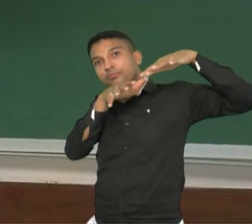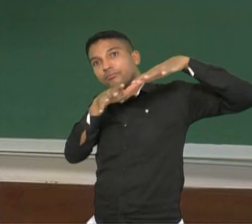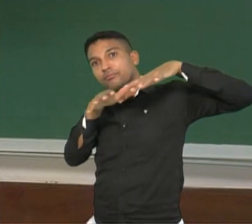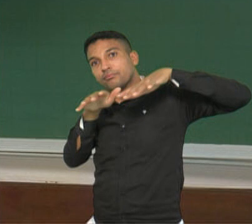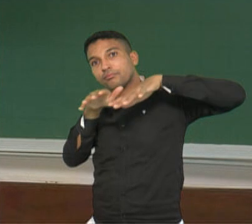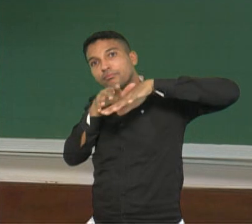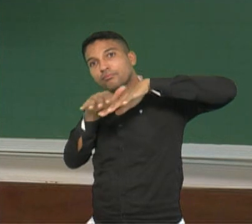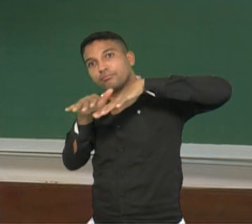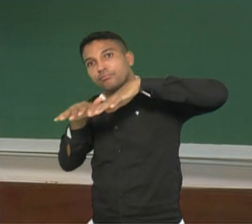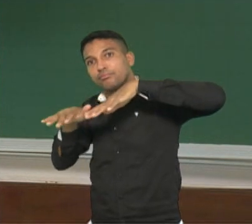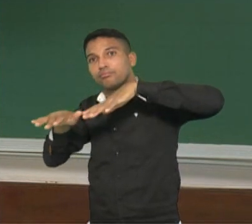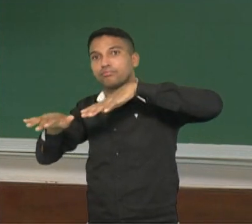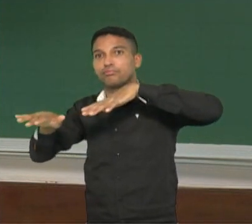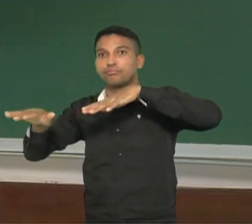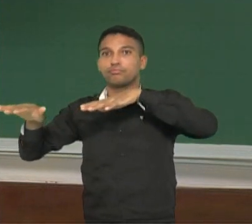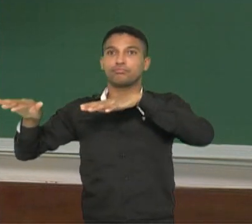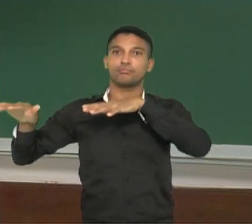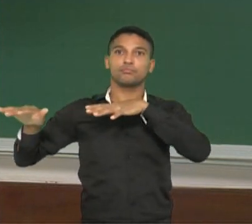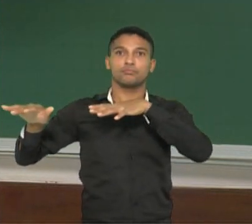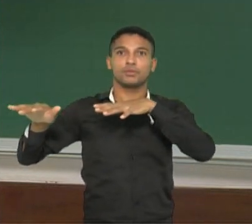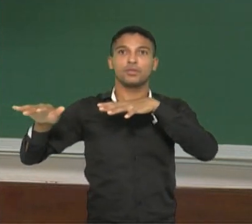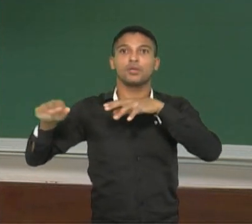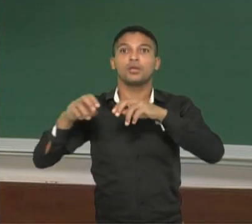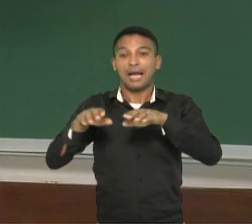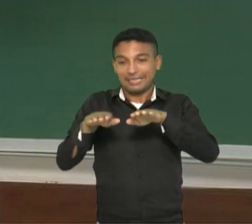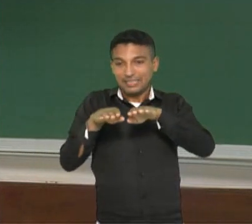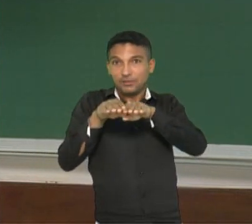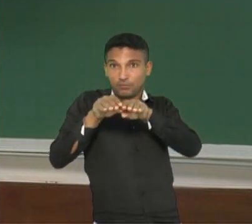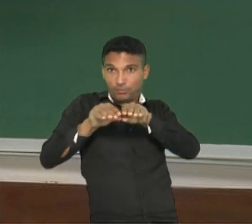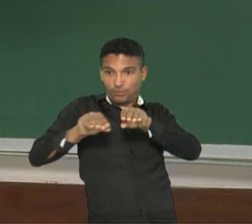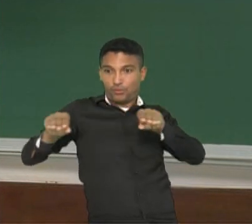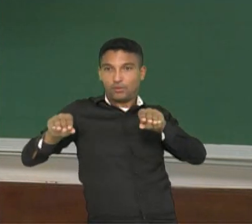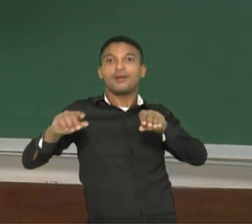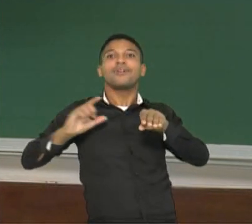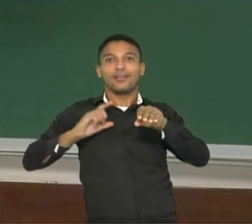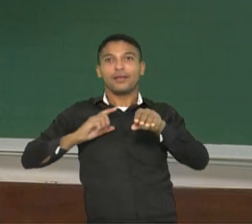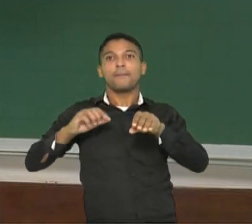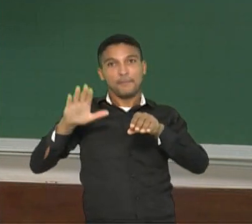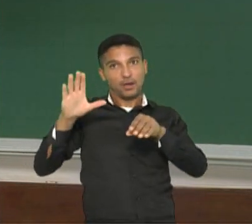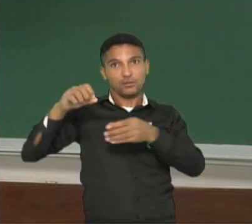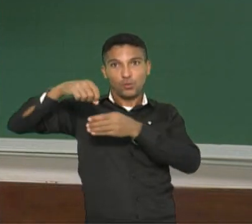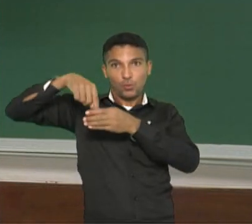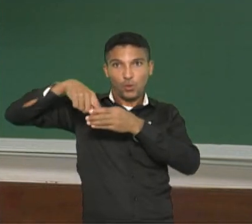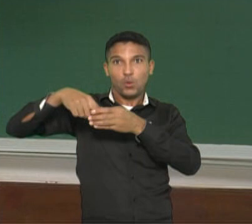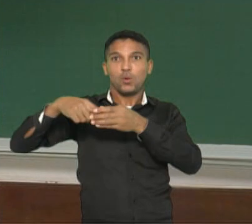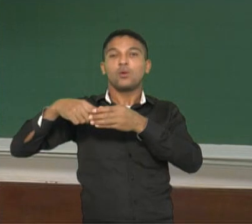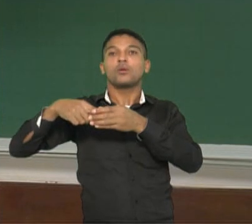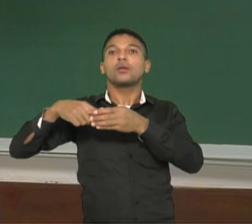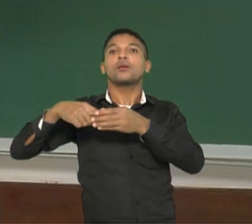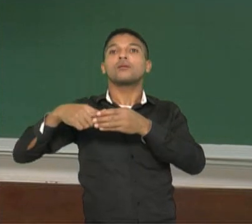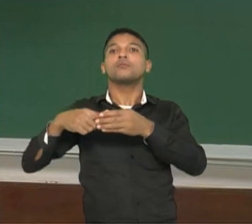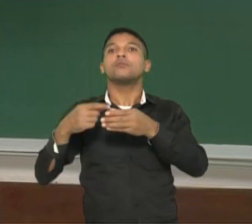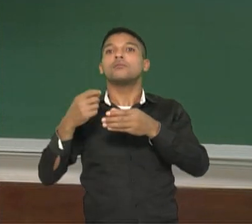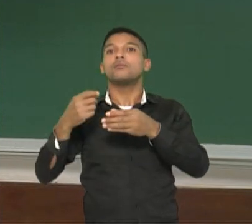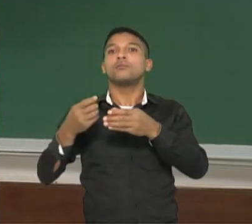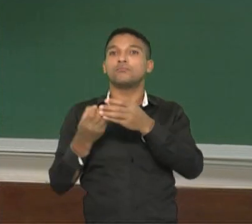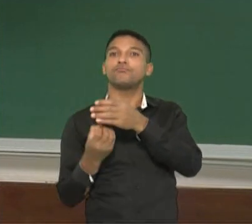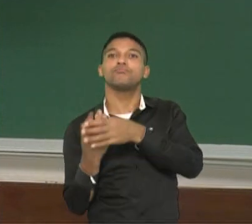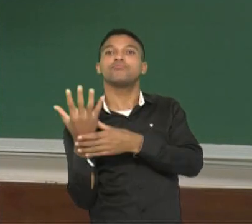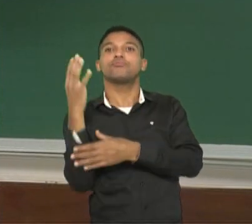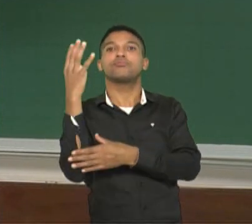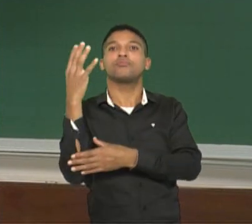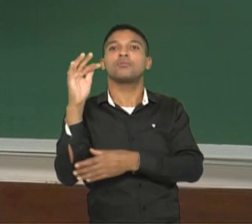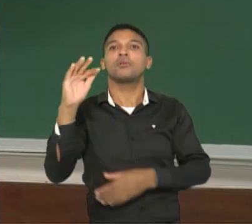de relevo mais baixas vão apresentar solos muito mais férteis do que as áreas com relevo mais elevado, em função desse